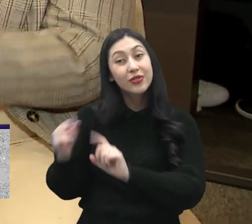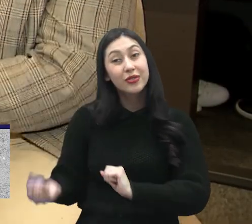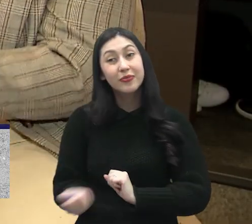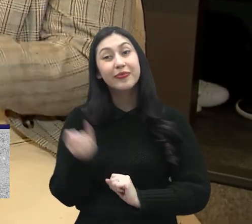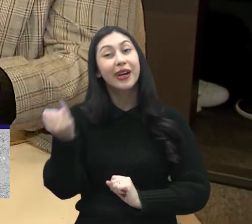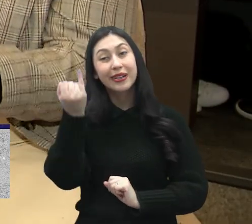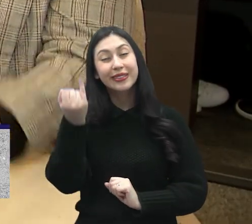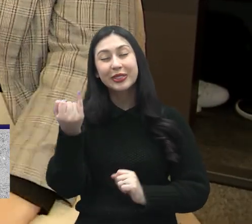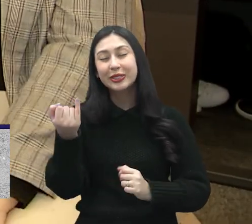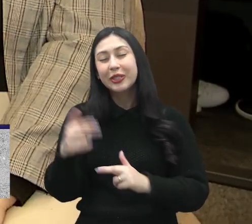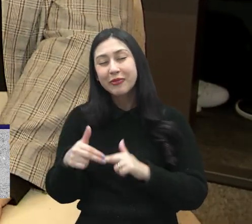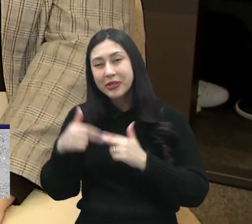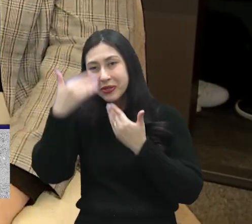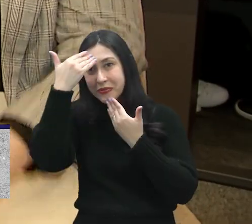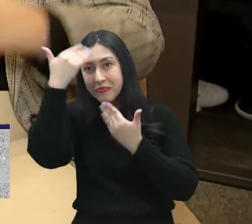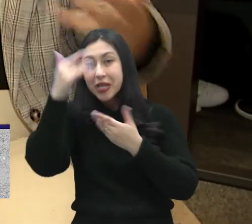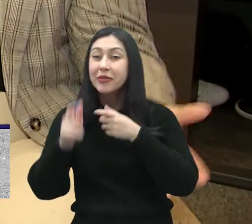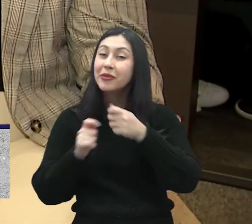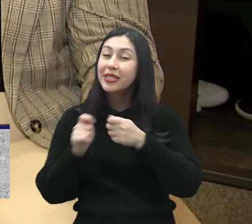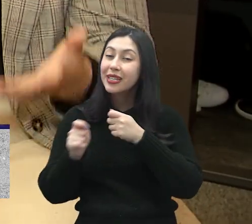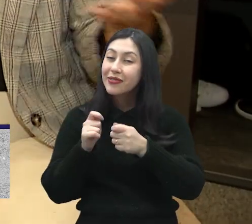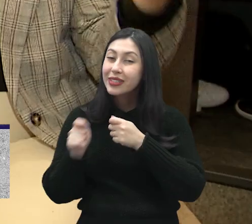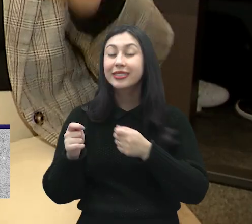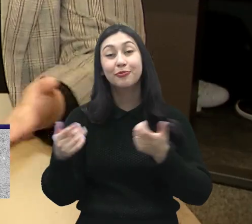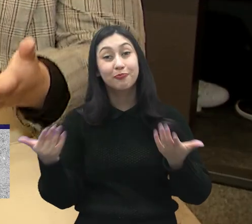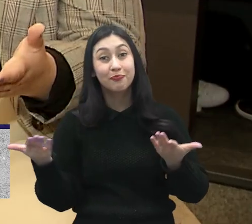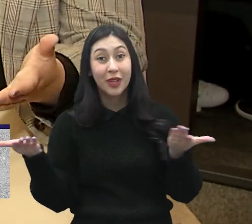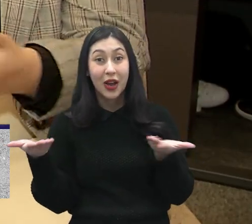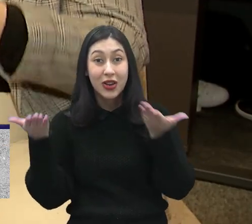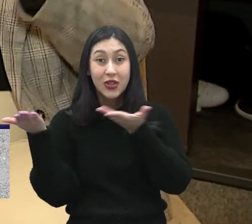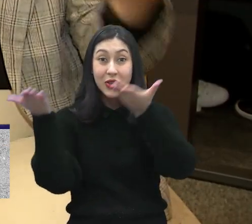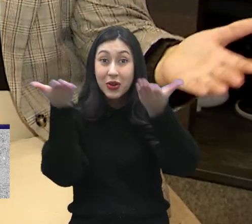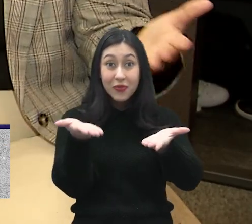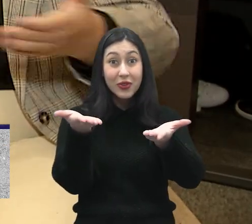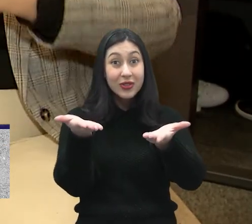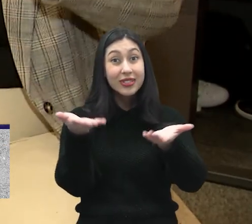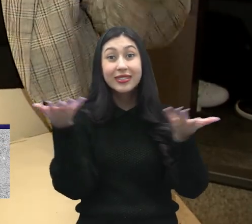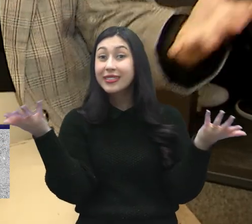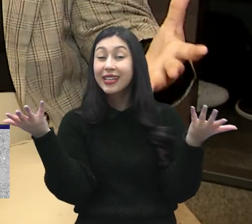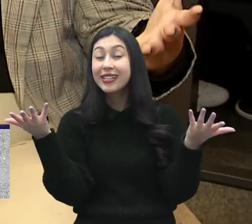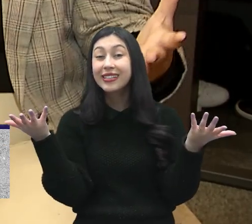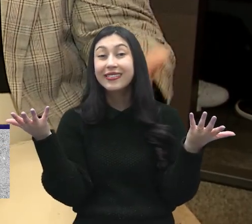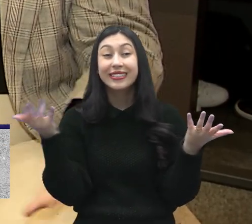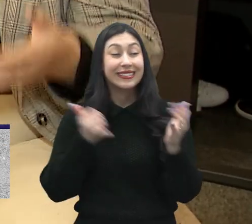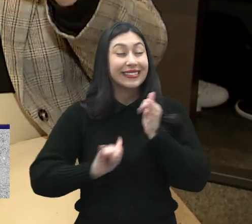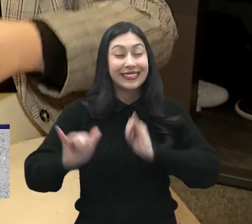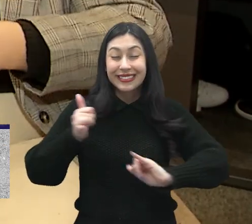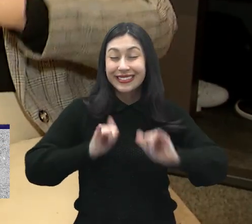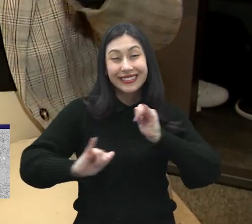importante. Então, Bruna, obrigado pela sua entrevista. E, bom, gente, eu volto com vocês aí no estúdio, né, com essa super energia